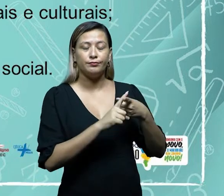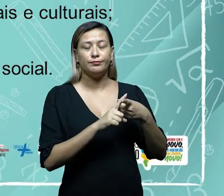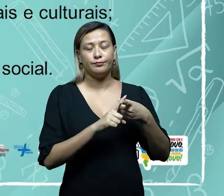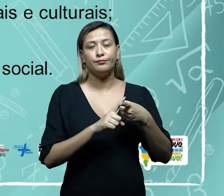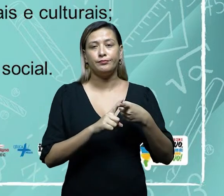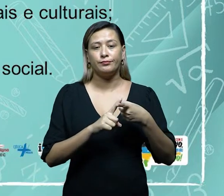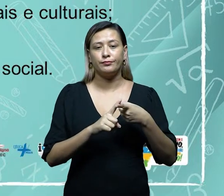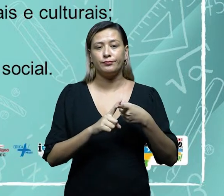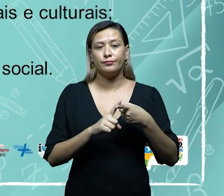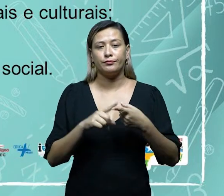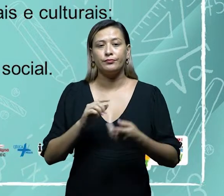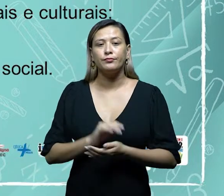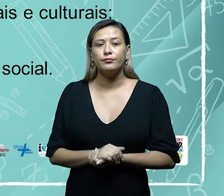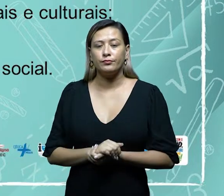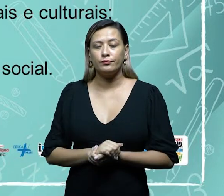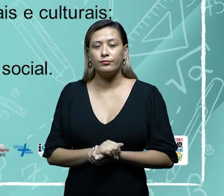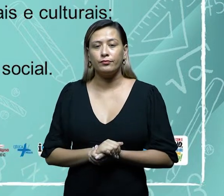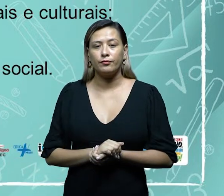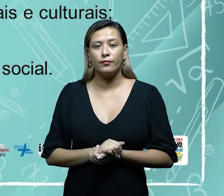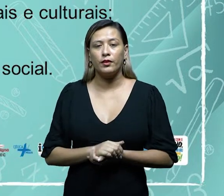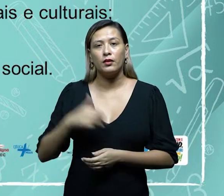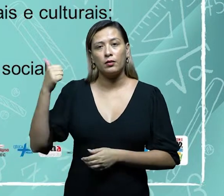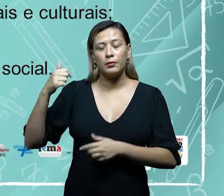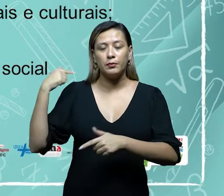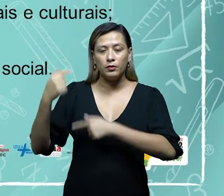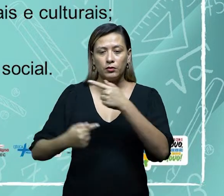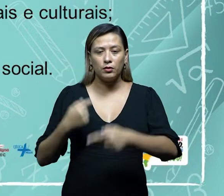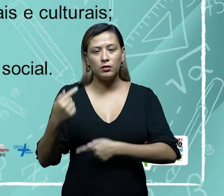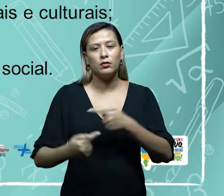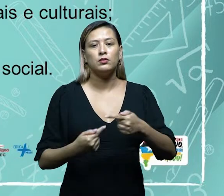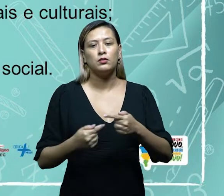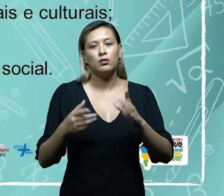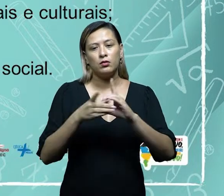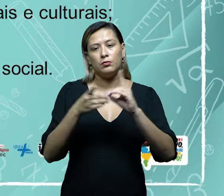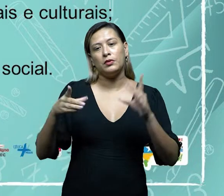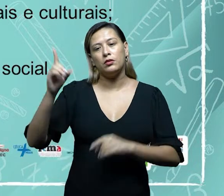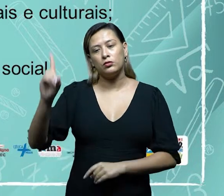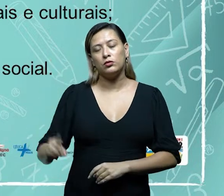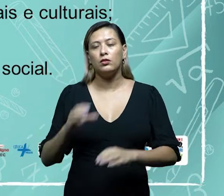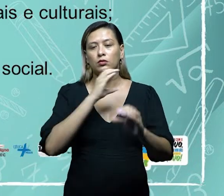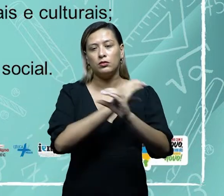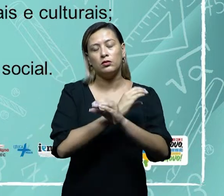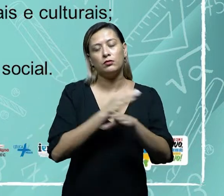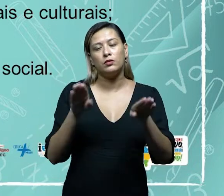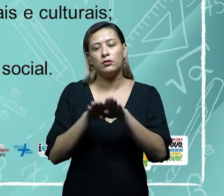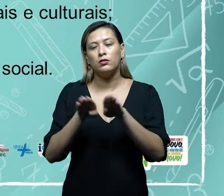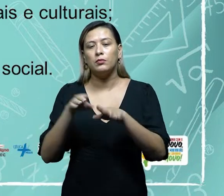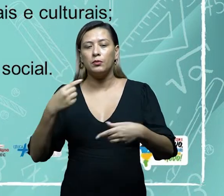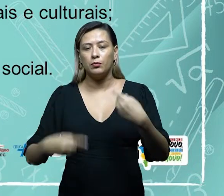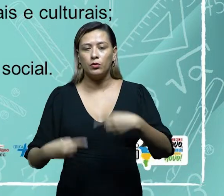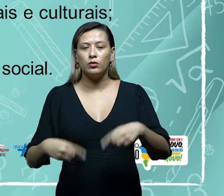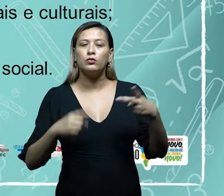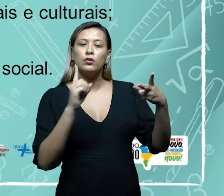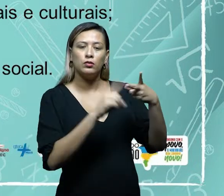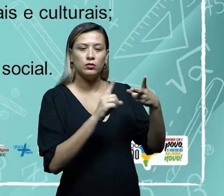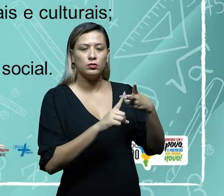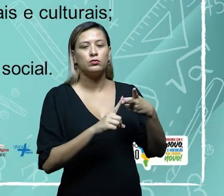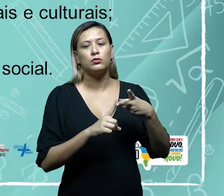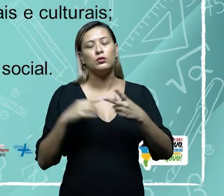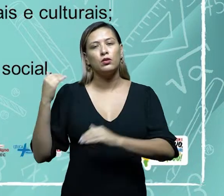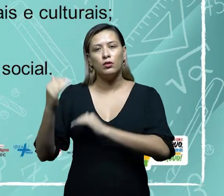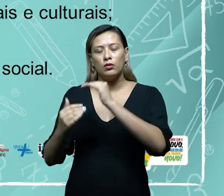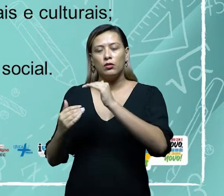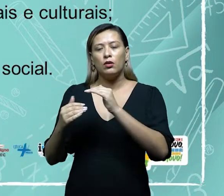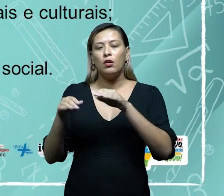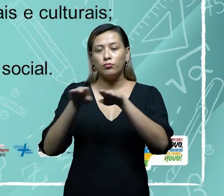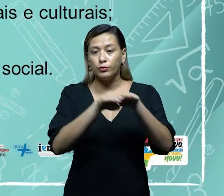onde correspondem, né, os direitos de liberdade, aos direitos civis e políticos. Temos direitos de segunda geração, que correspondem aos direitos de igualdade,